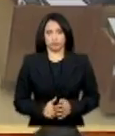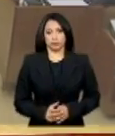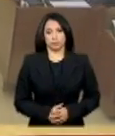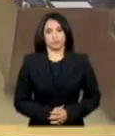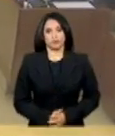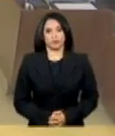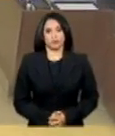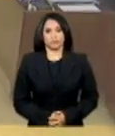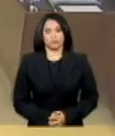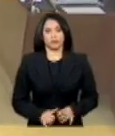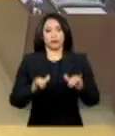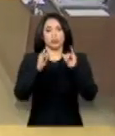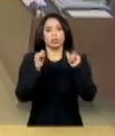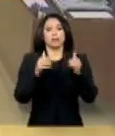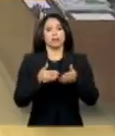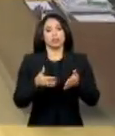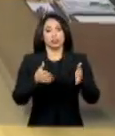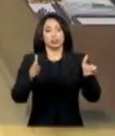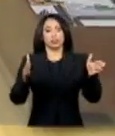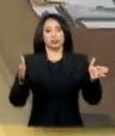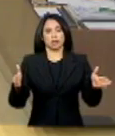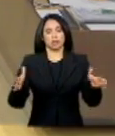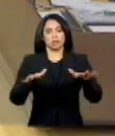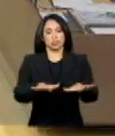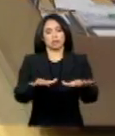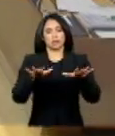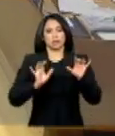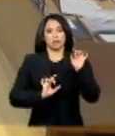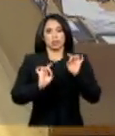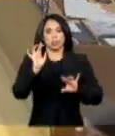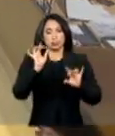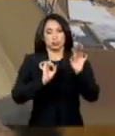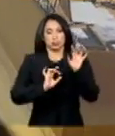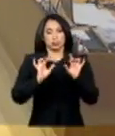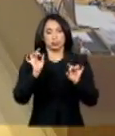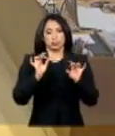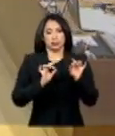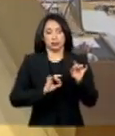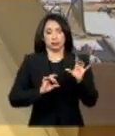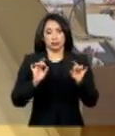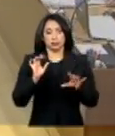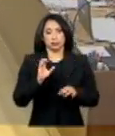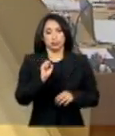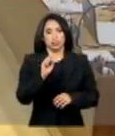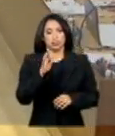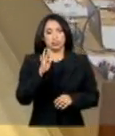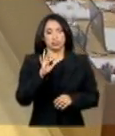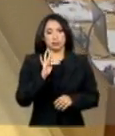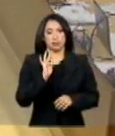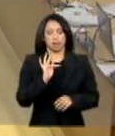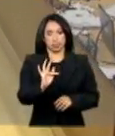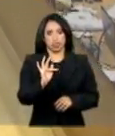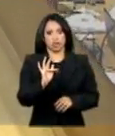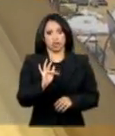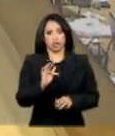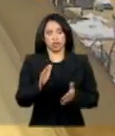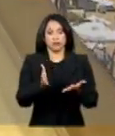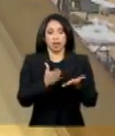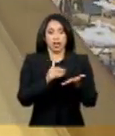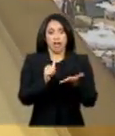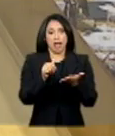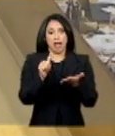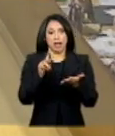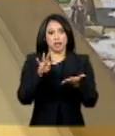declaro aberta a essa sessão extraordinária do supremo tribunal federal e passa a palavra ao secretário para a leitura da ata da sessão